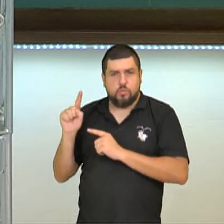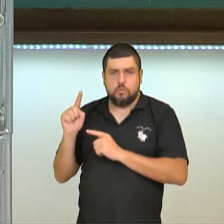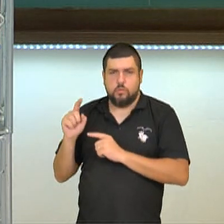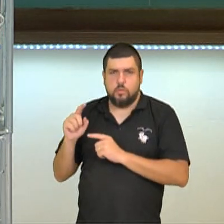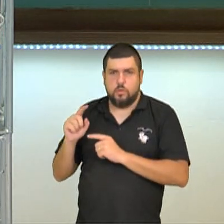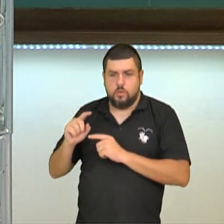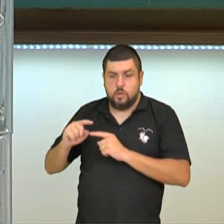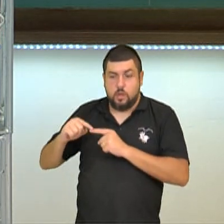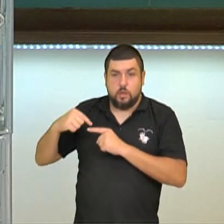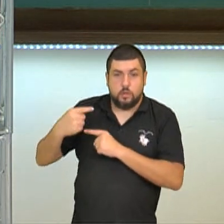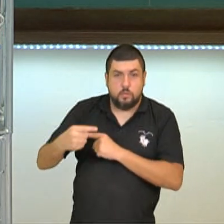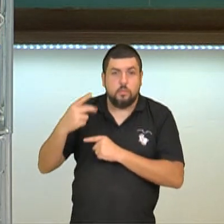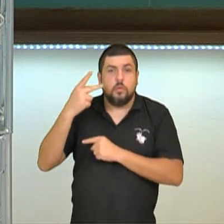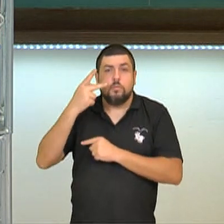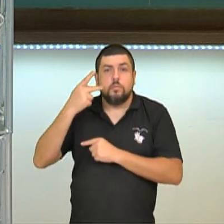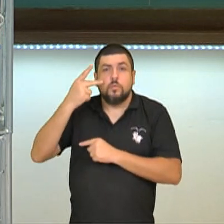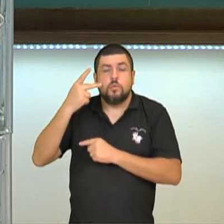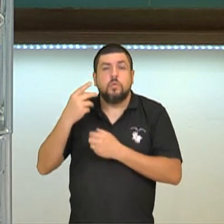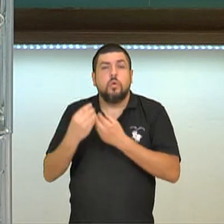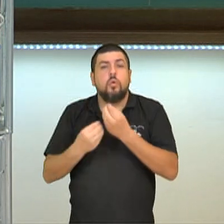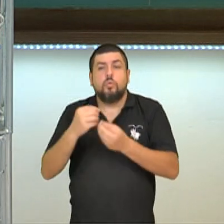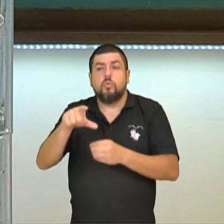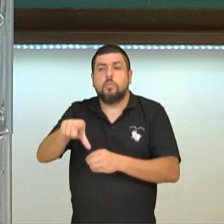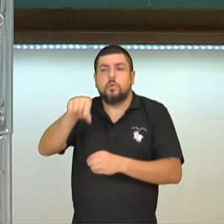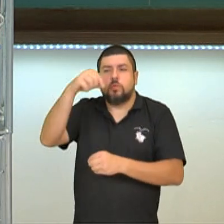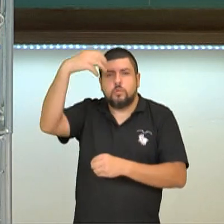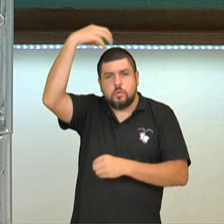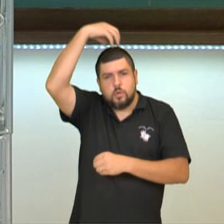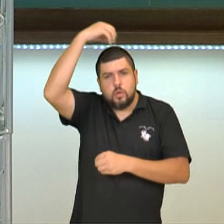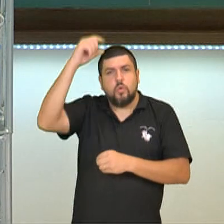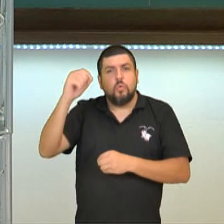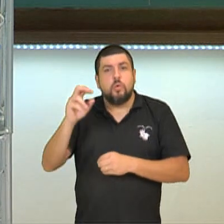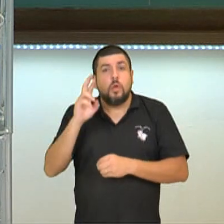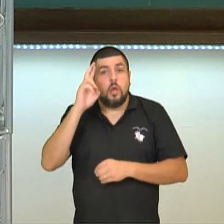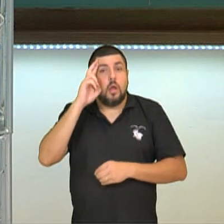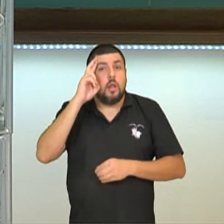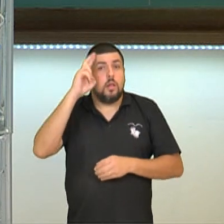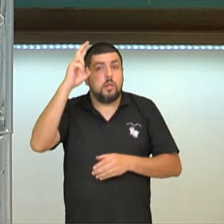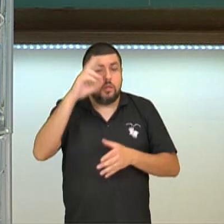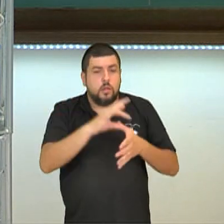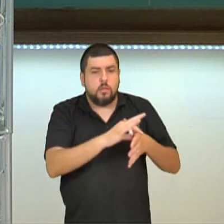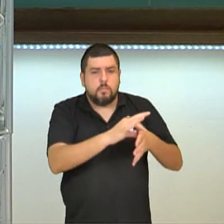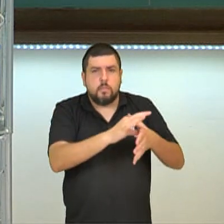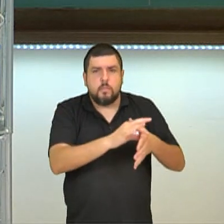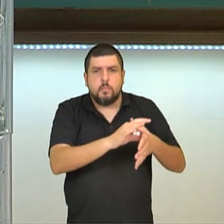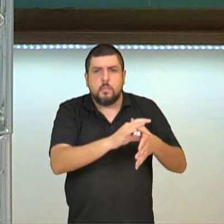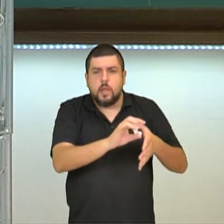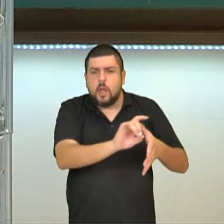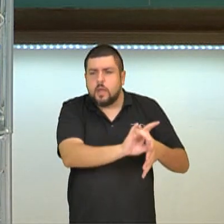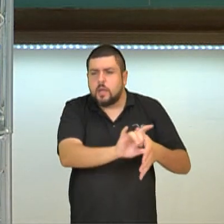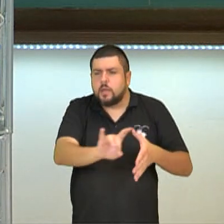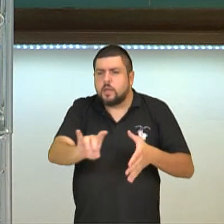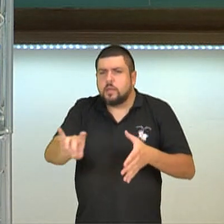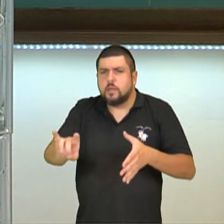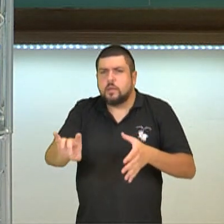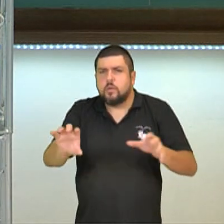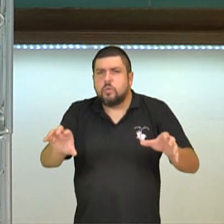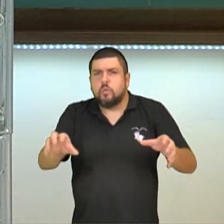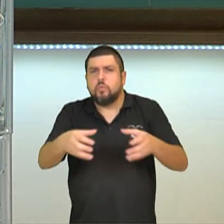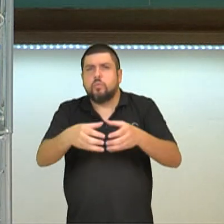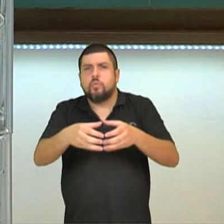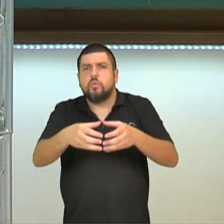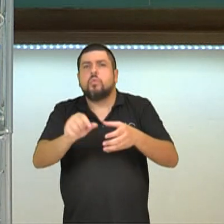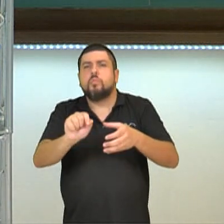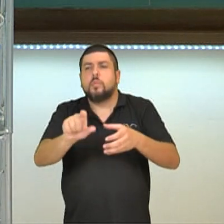era escolhida desta maneira que o professor Roberto está falando, pelos líderes locais e também com essa associação com a